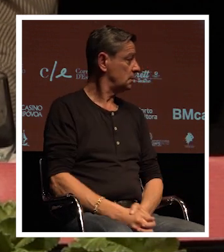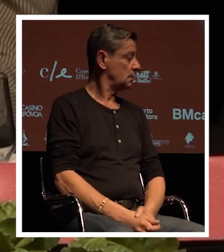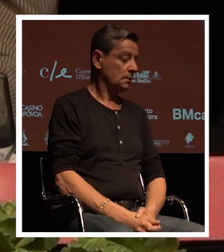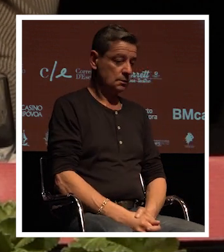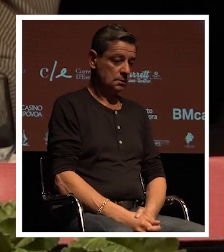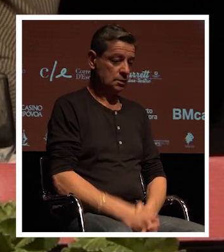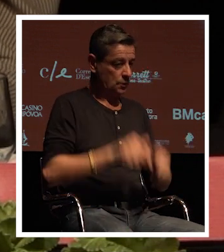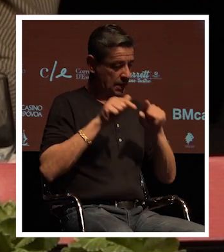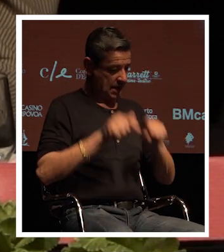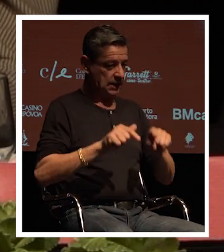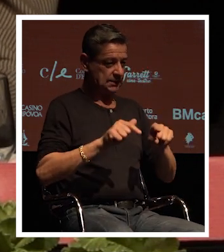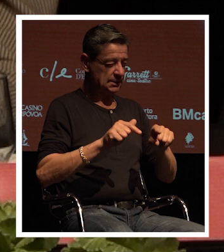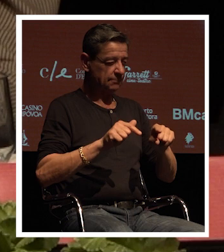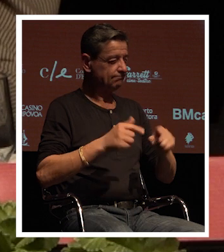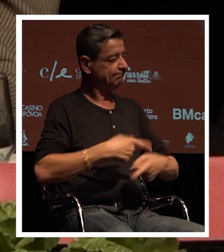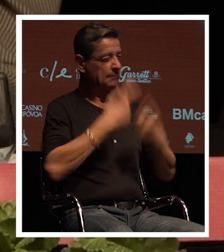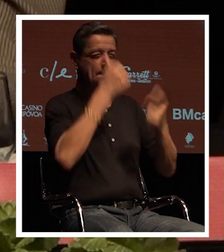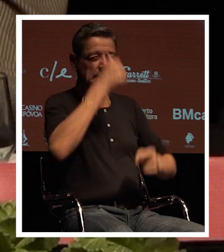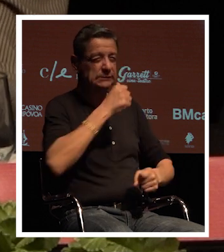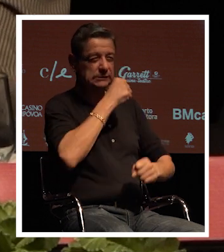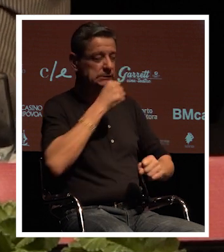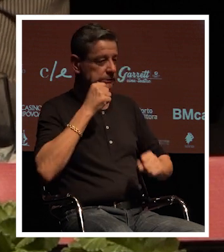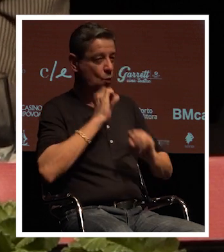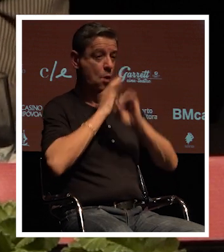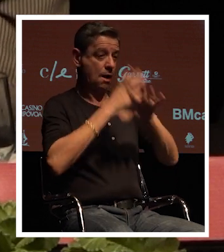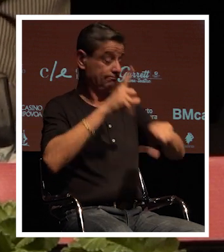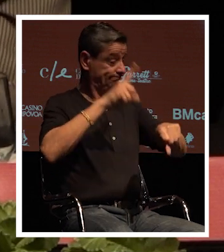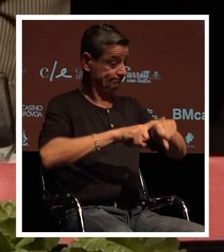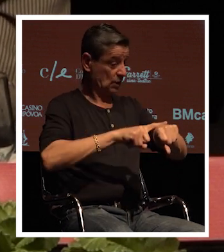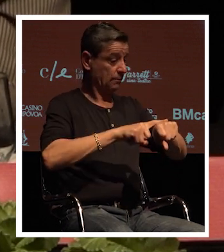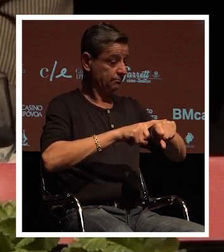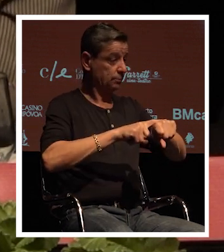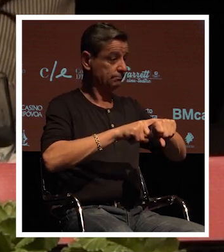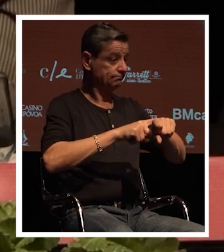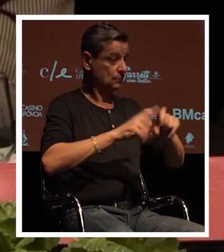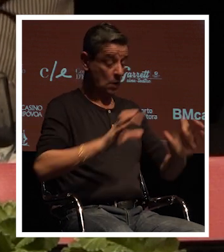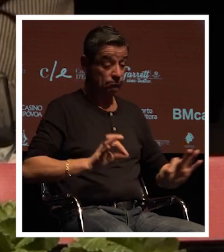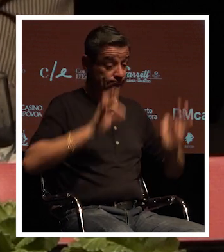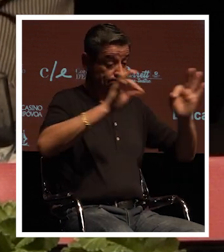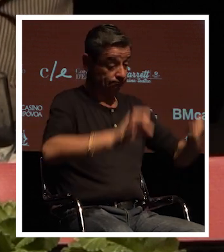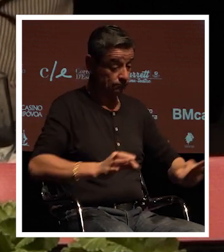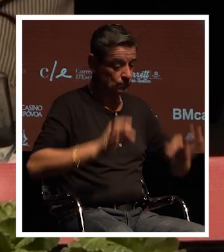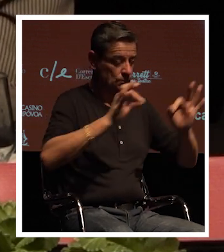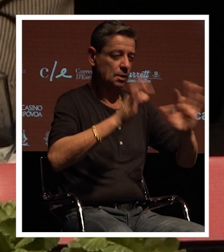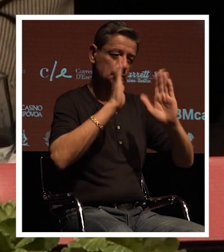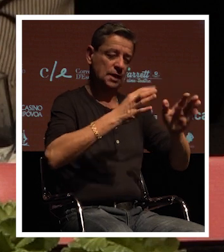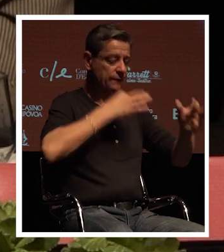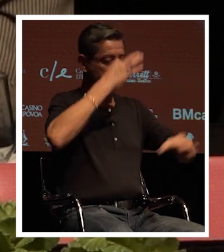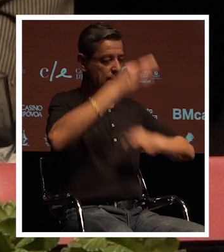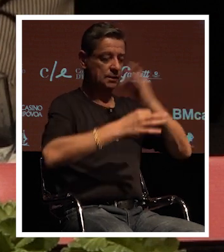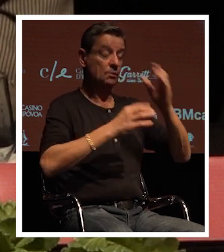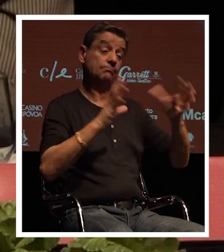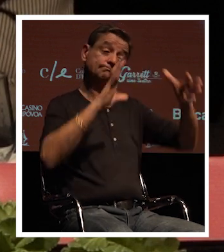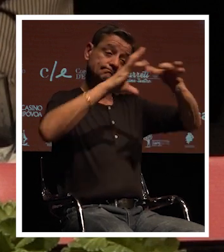estes gestos sem paciência tem muito a ver também com a questão do tempo que também já foi aqui falada e que tem a ver com isto que é o